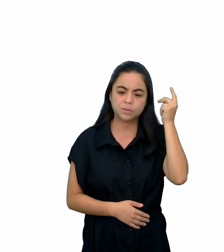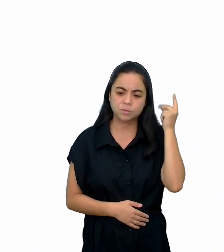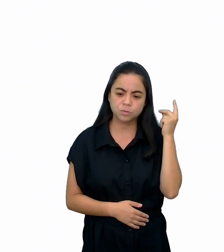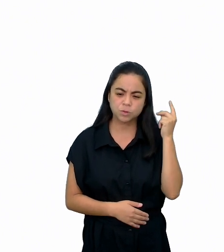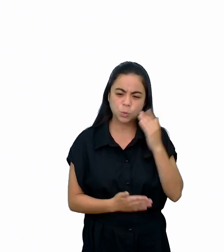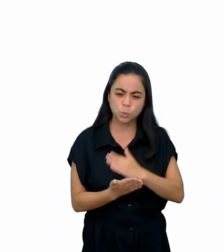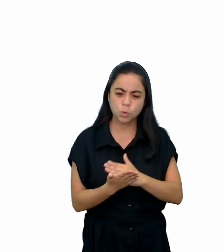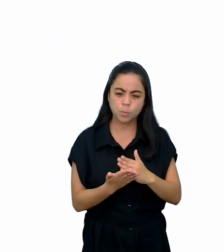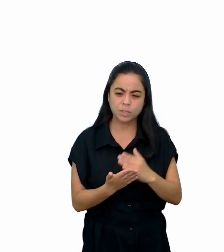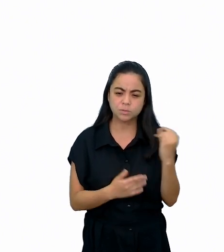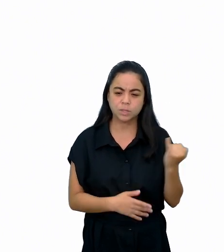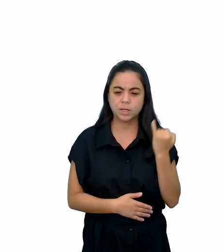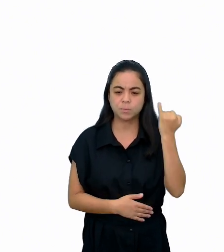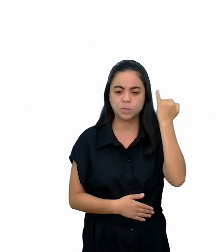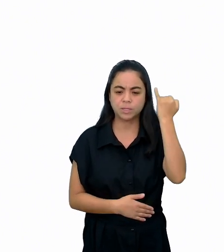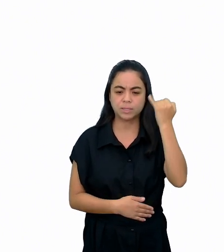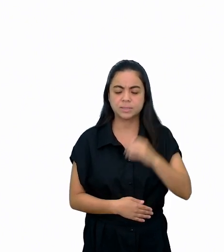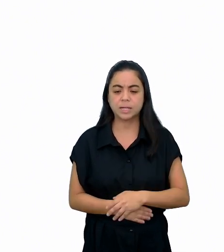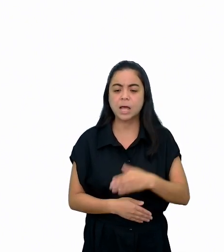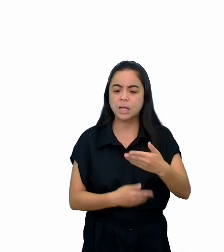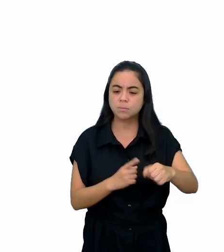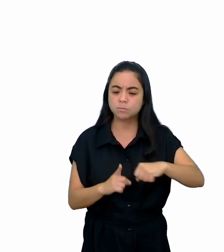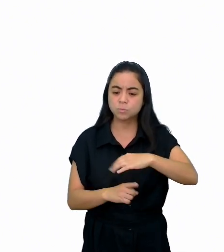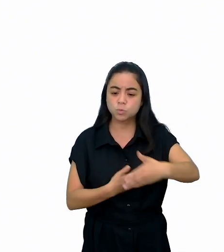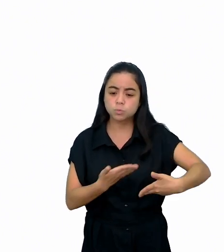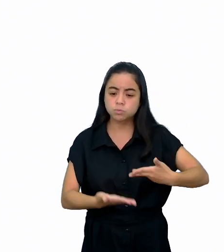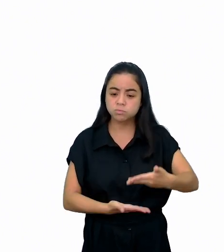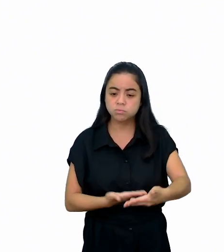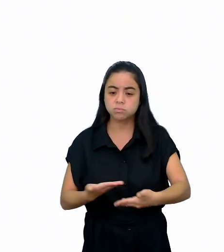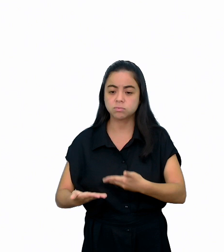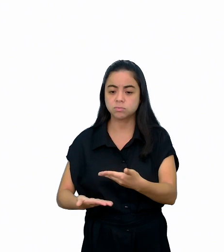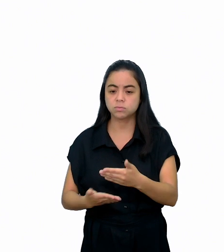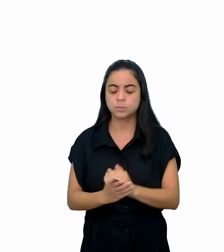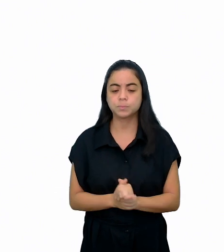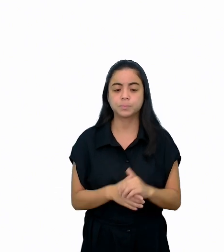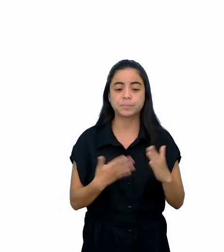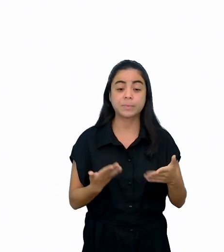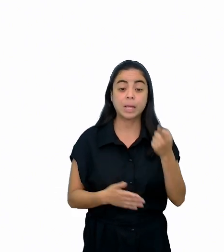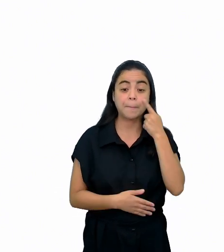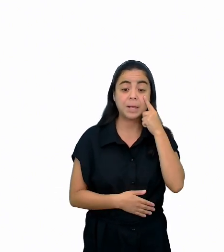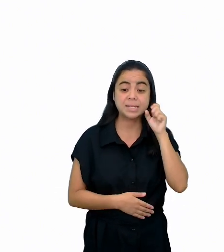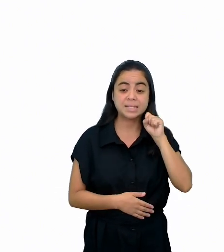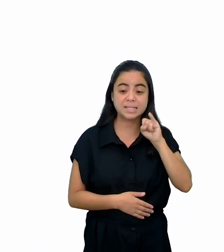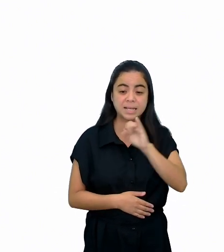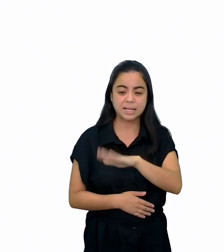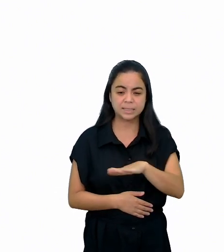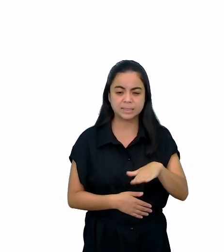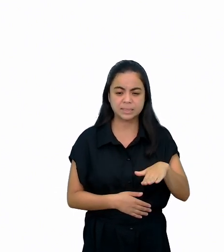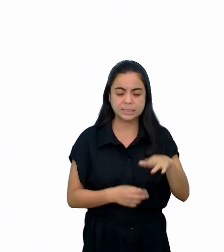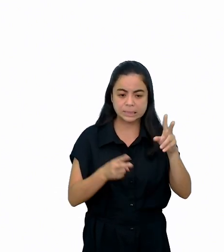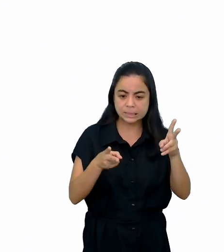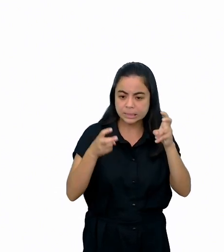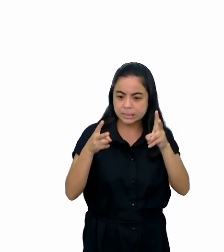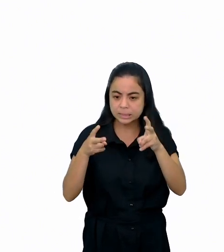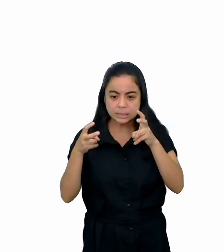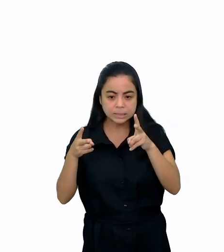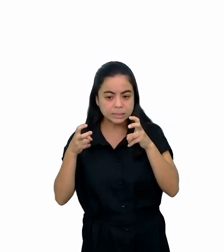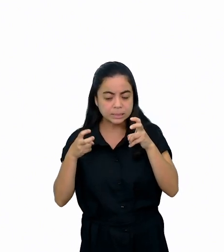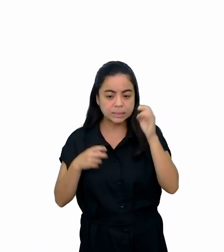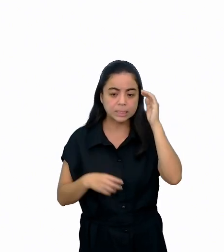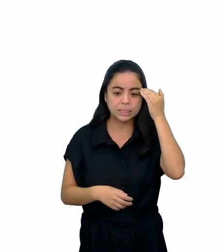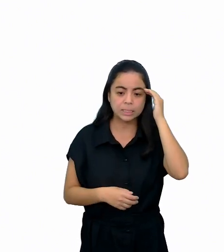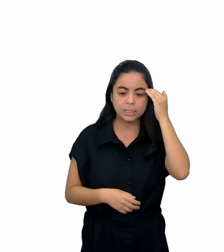comecinho a importância da socialização? E observa aí se as crianças reconhecem os termos. Será que eles